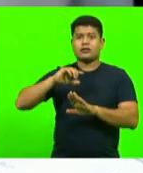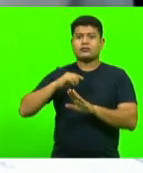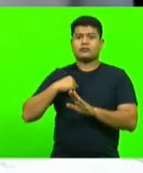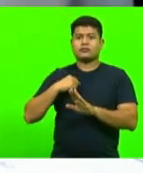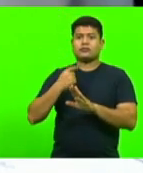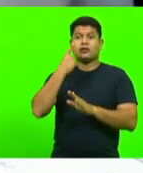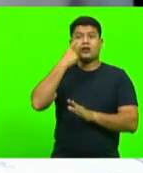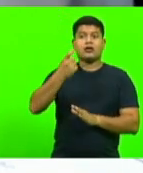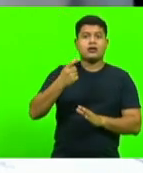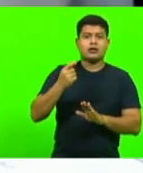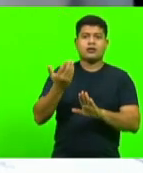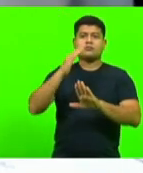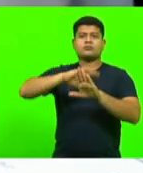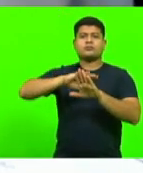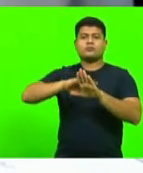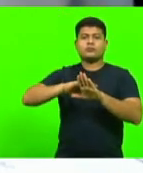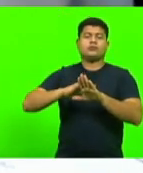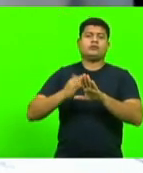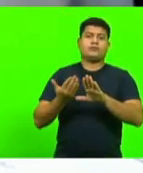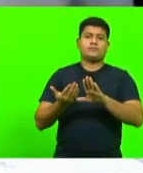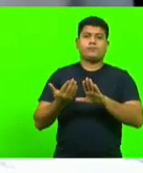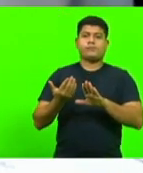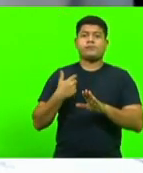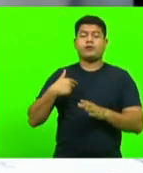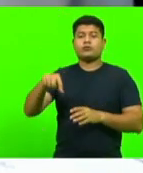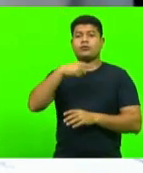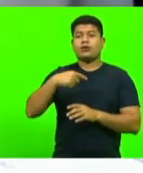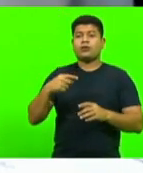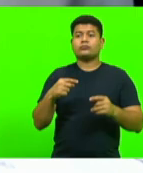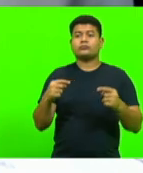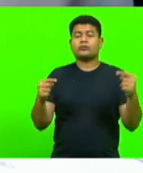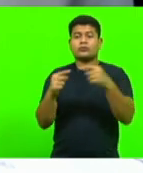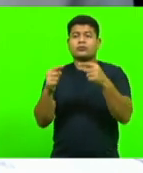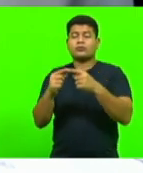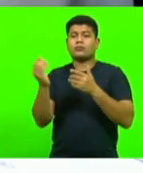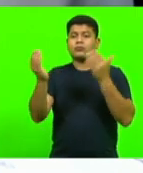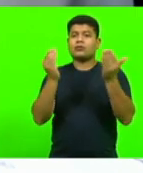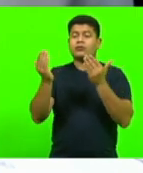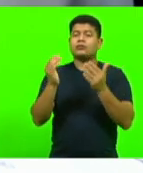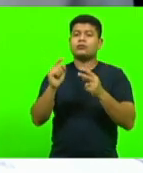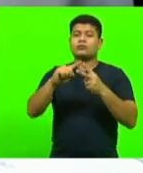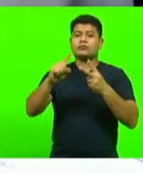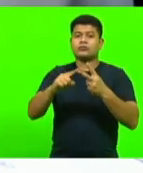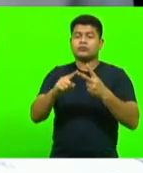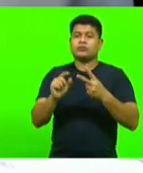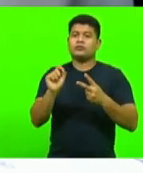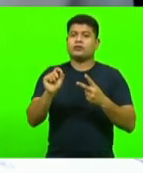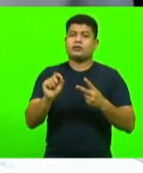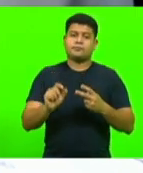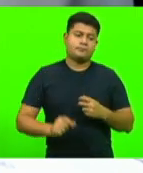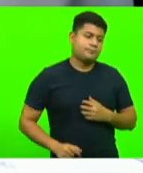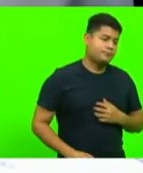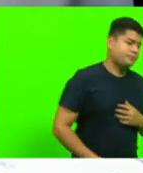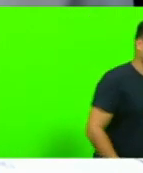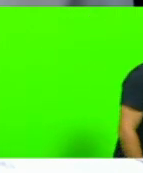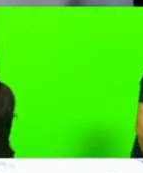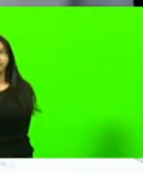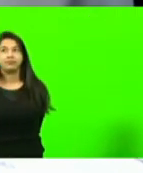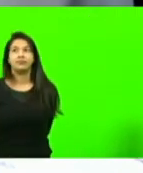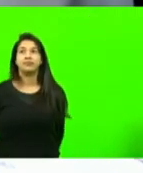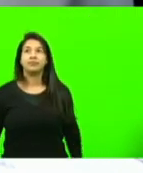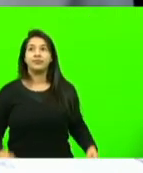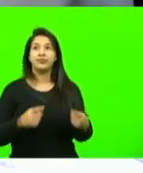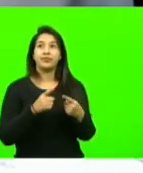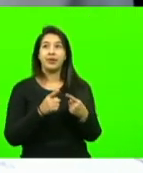né Nós podemos caracterizar ela é dentro do nosso entendimento sobre dois eixos o primeiro que já foi muito